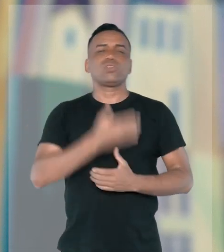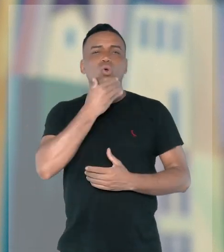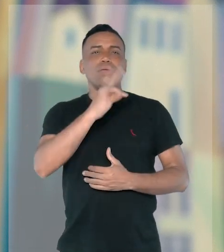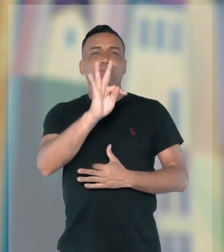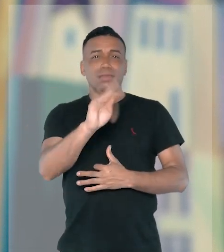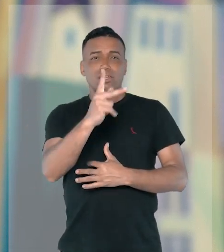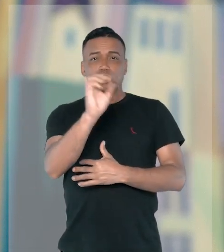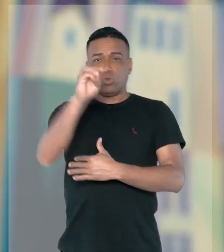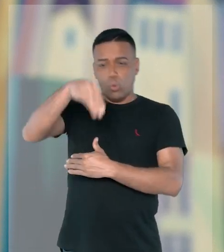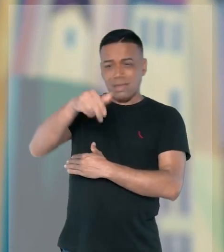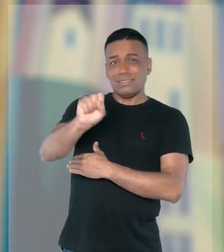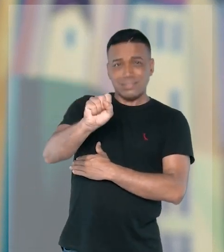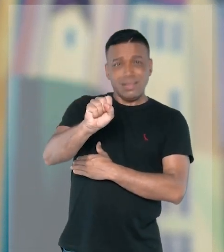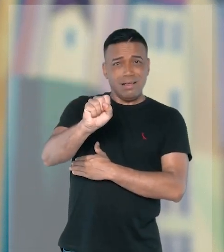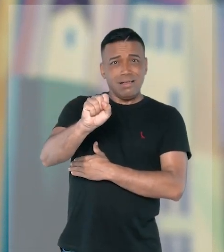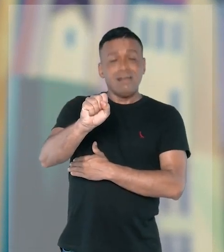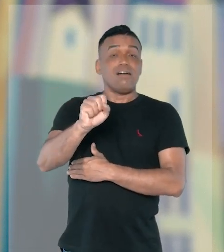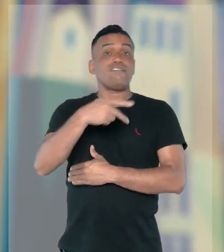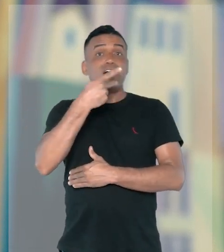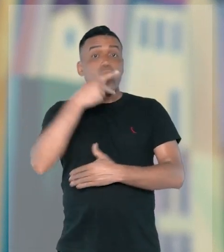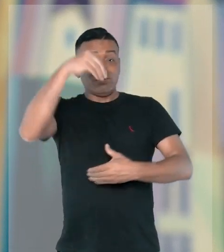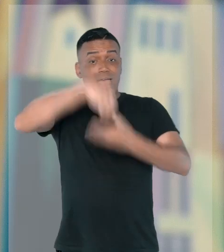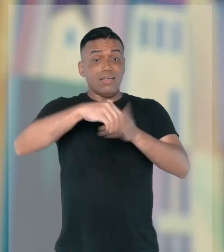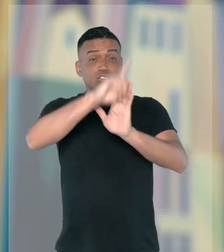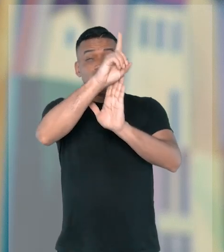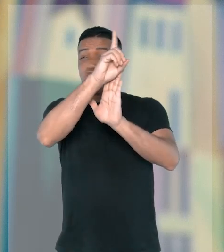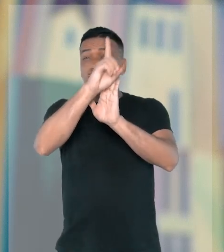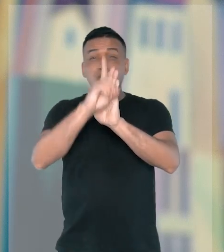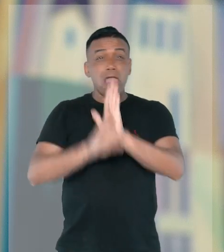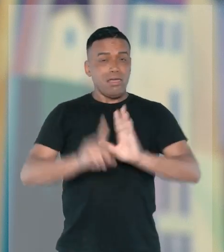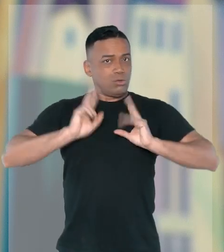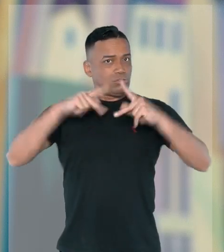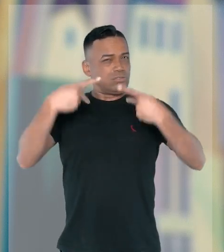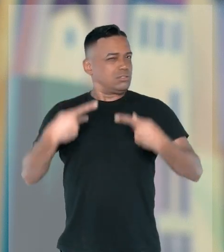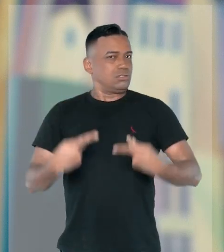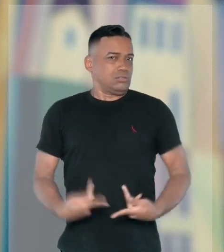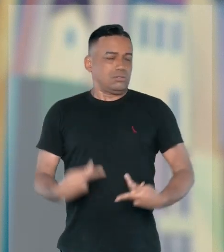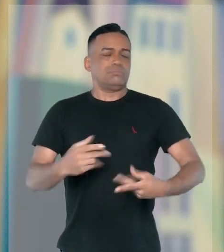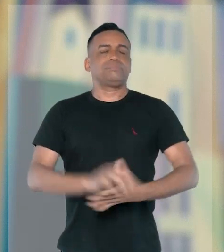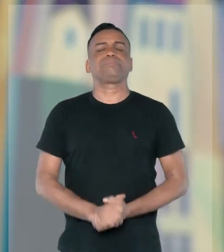Jefferson diz que, dentre os direitos inalienáveis do ser humano,